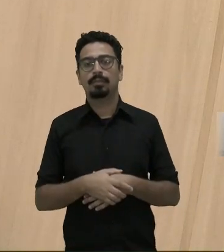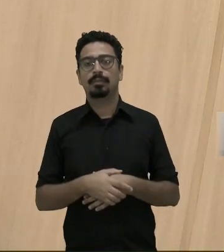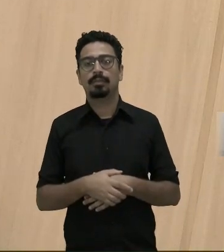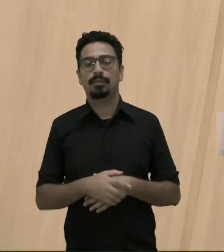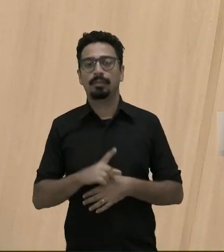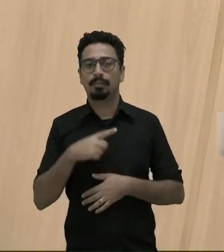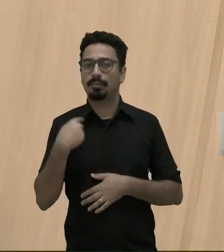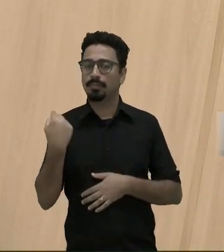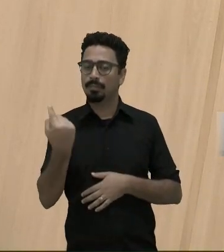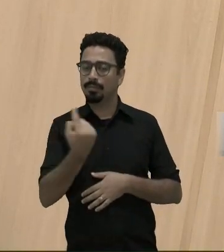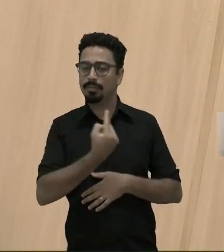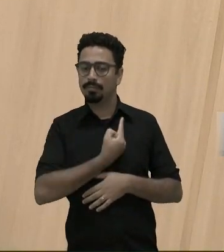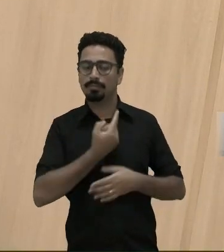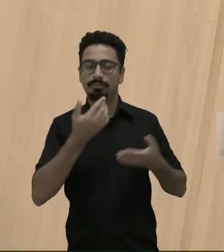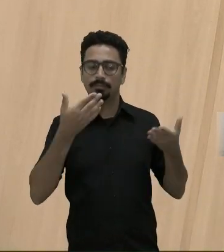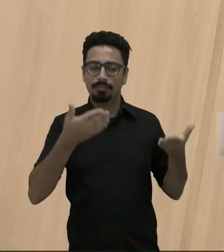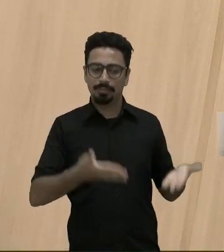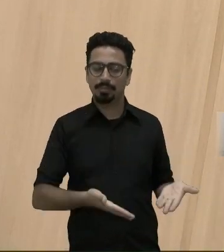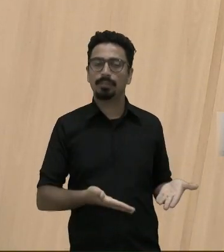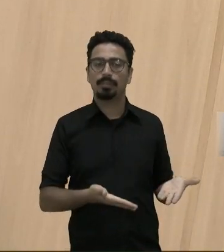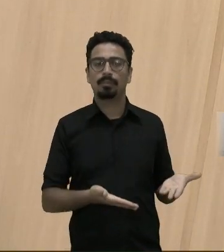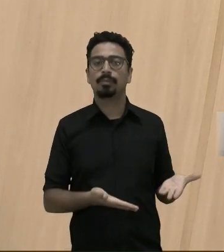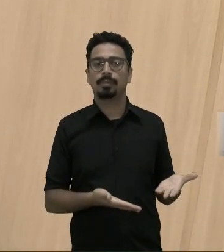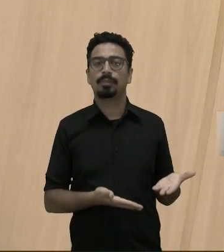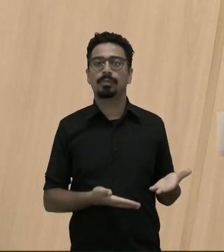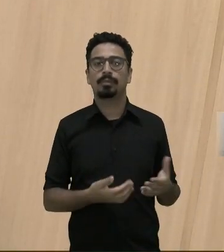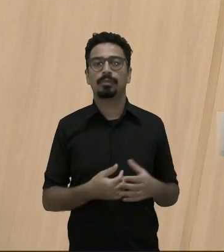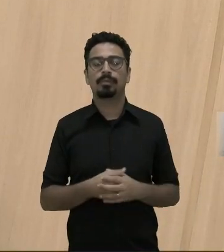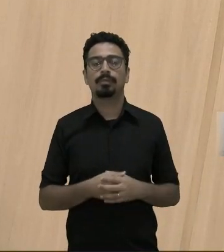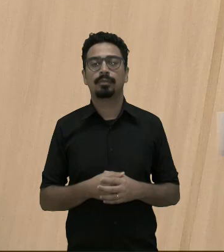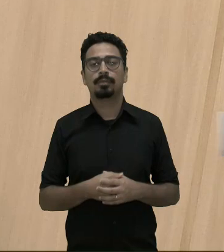nós chegarmos aonde chegarmos, queremos chegar,